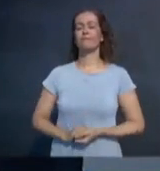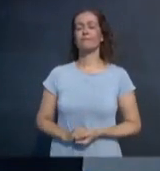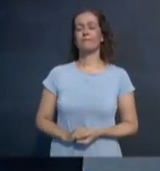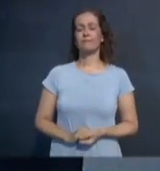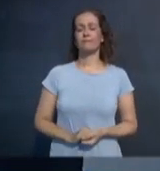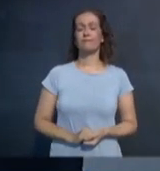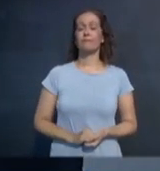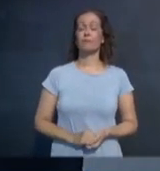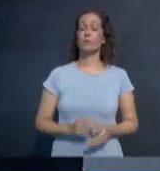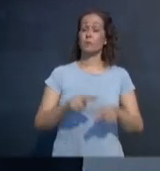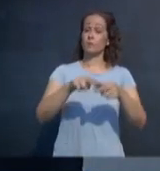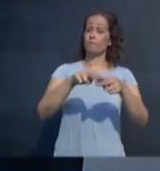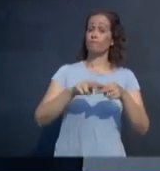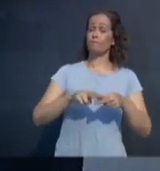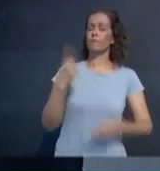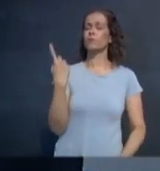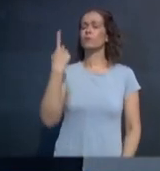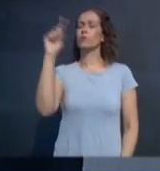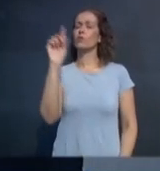que o último versículo.